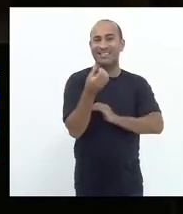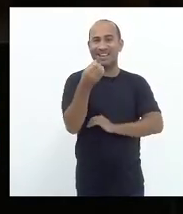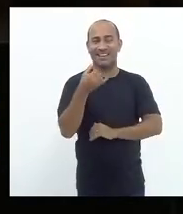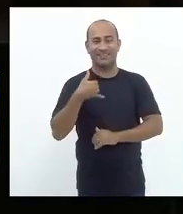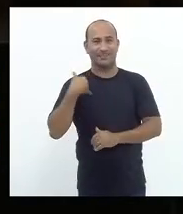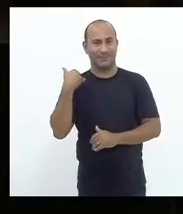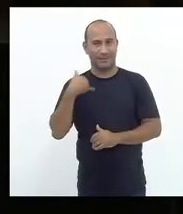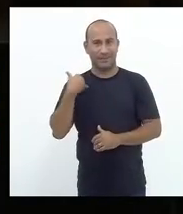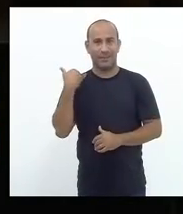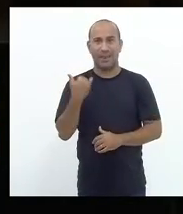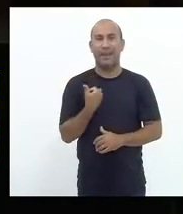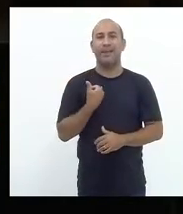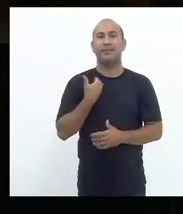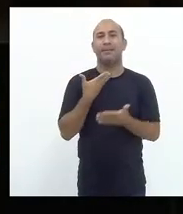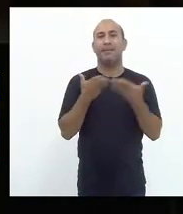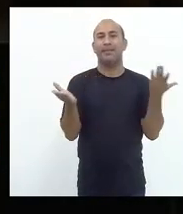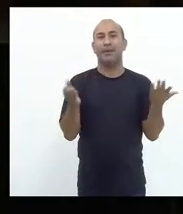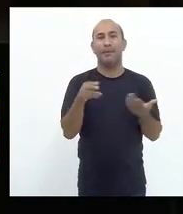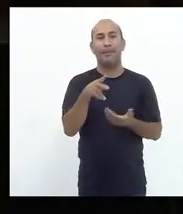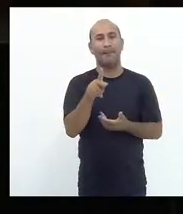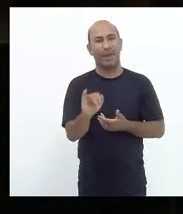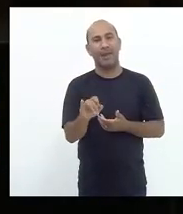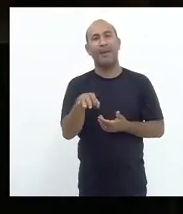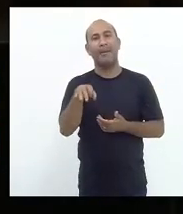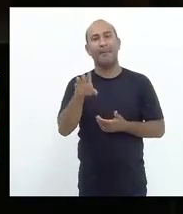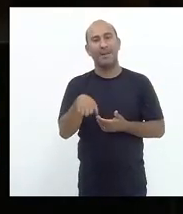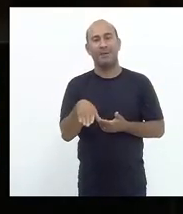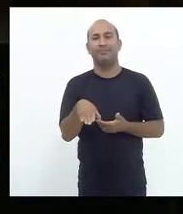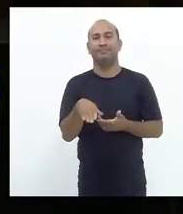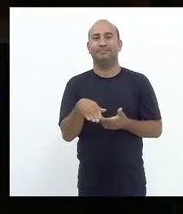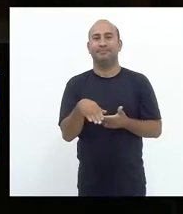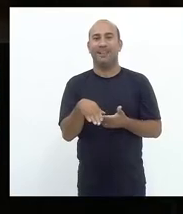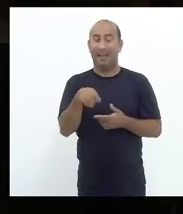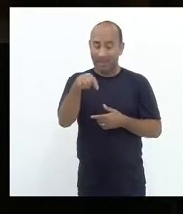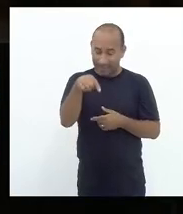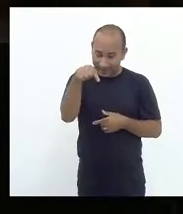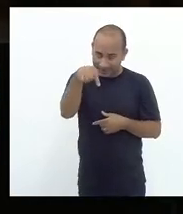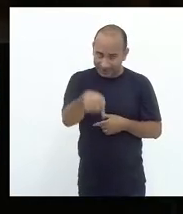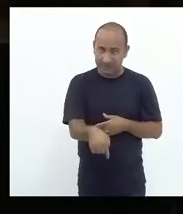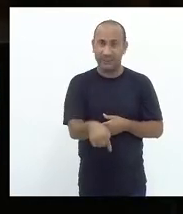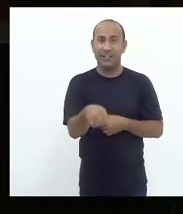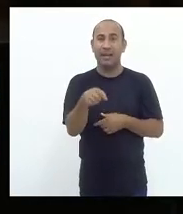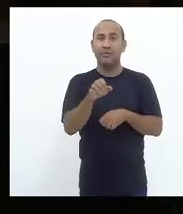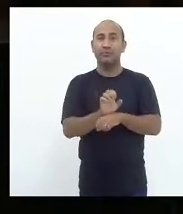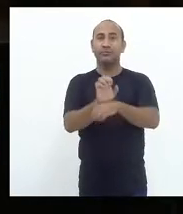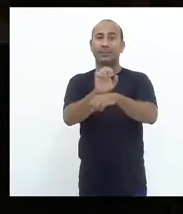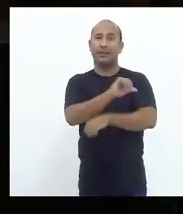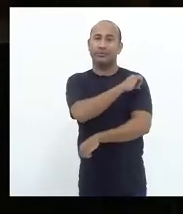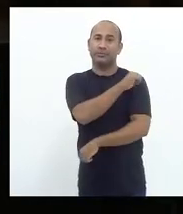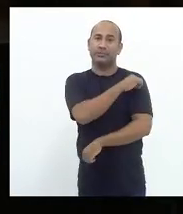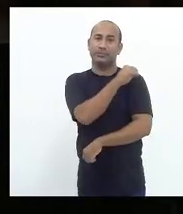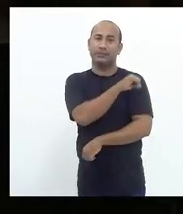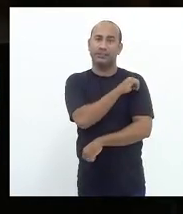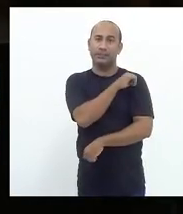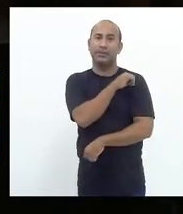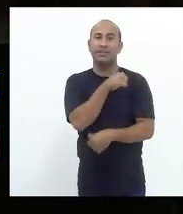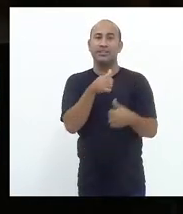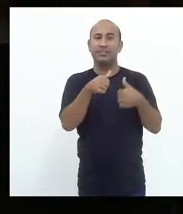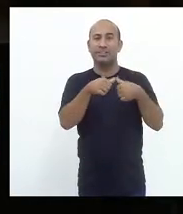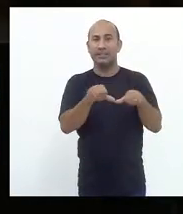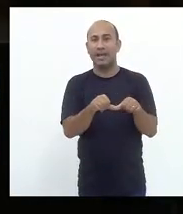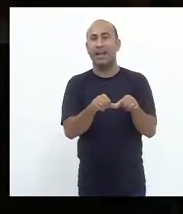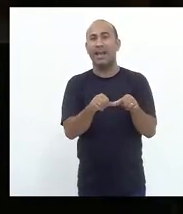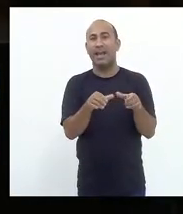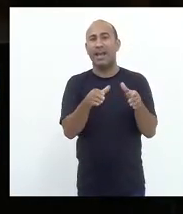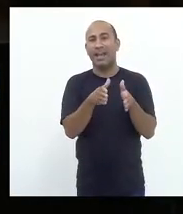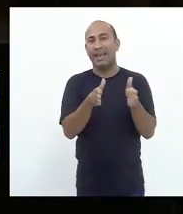6 anos órfãs. É aqui o estado do Rio de Janeiro, que está entre os 5 estados